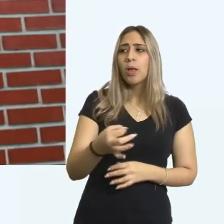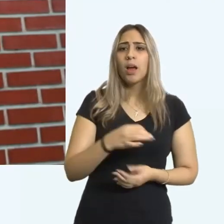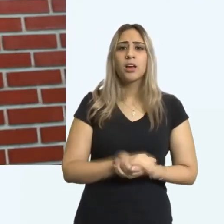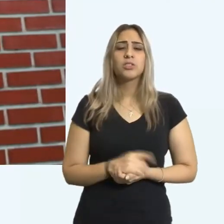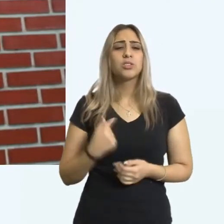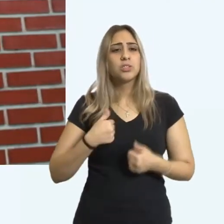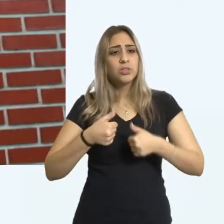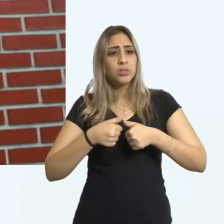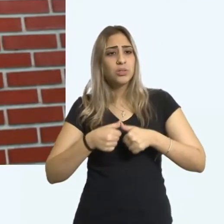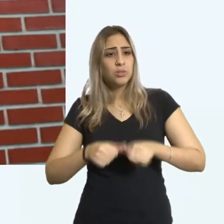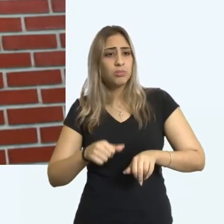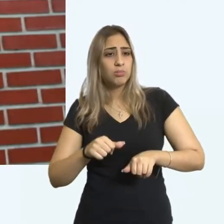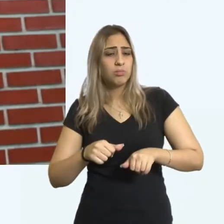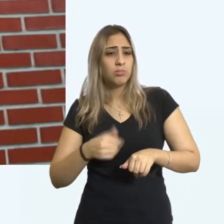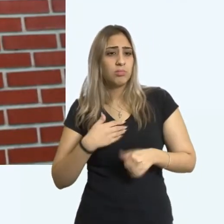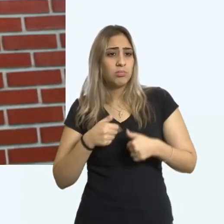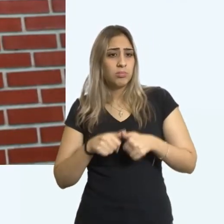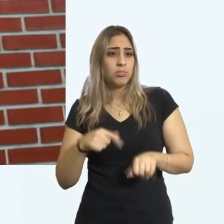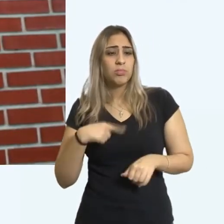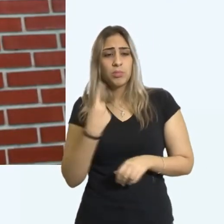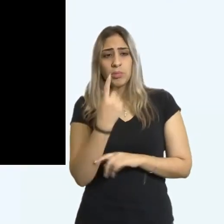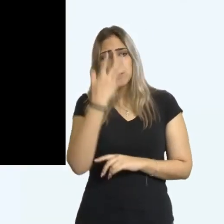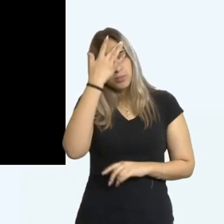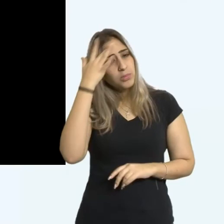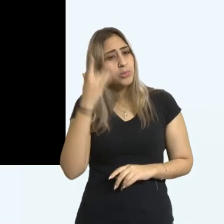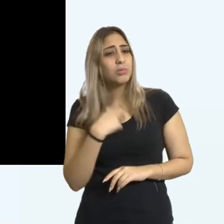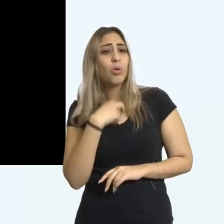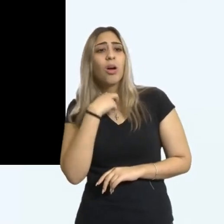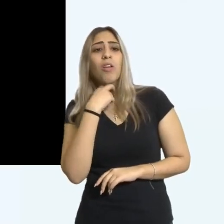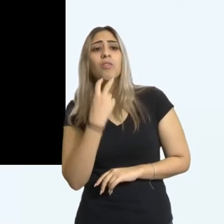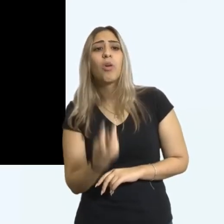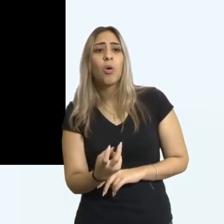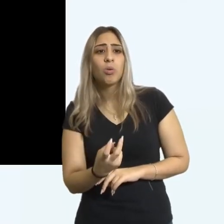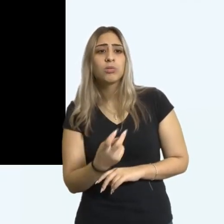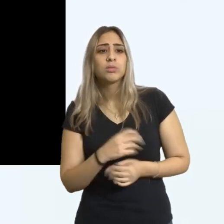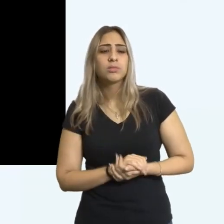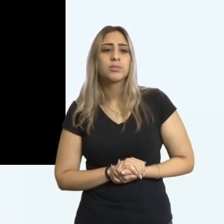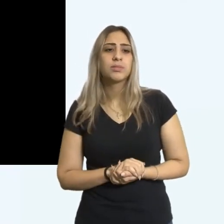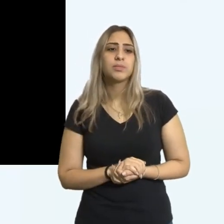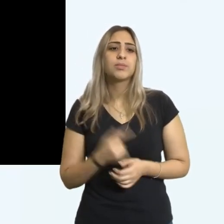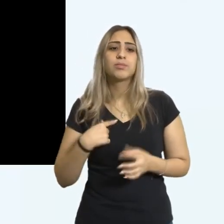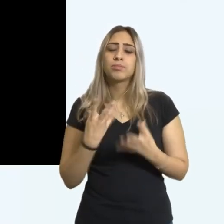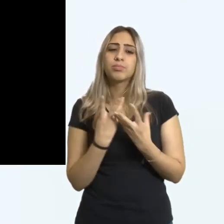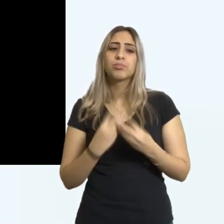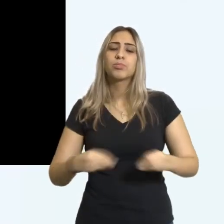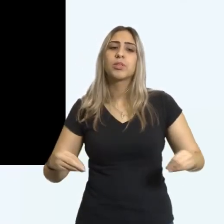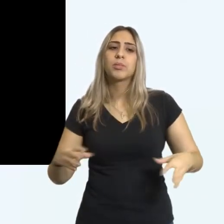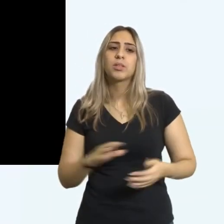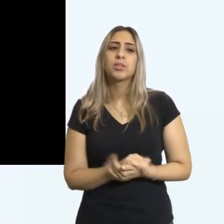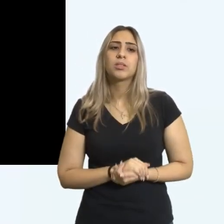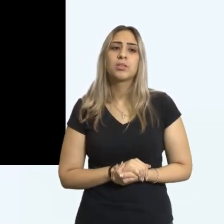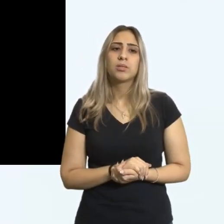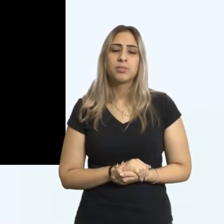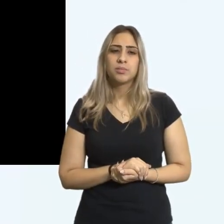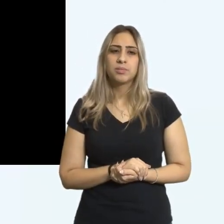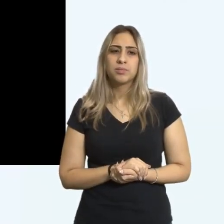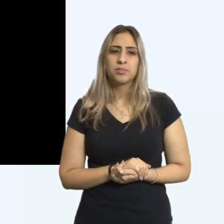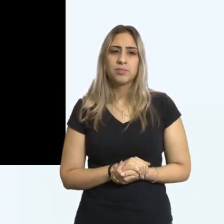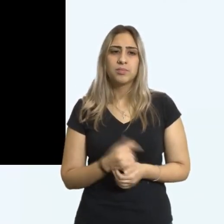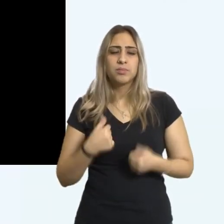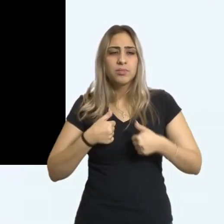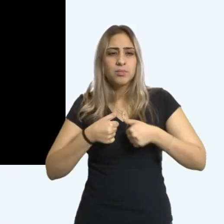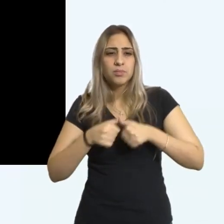eu fui uma das pessoas que deu a voz linda amor que desapareceu eu não sei onde está